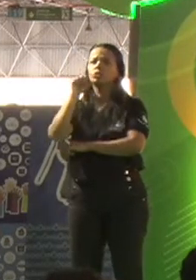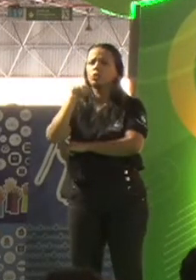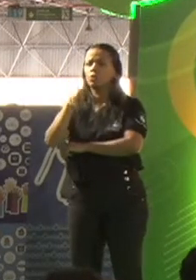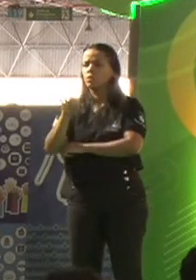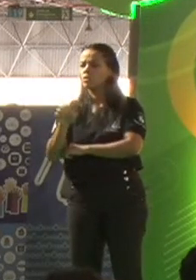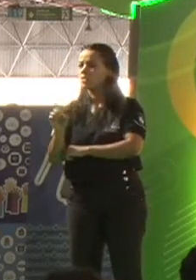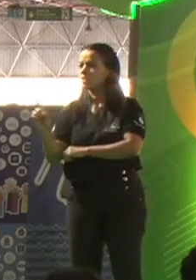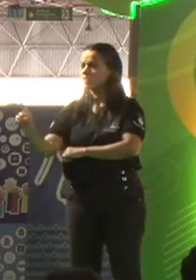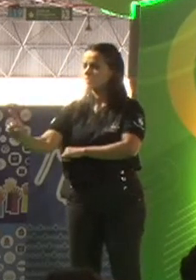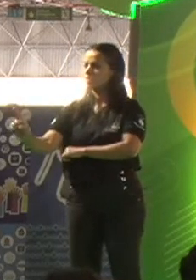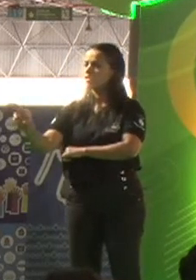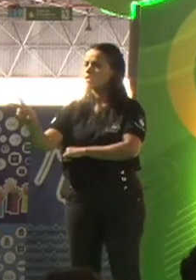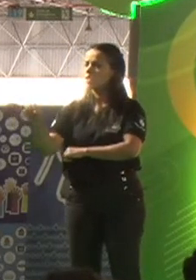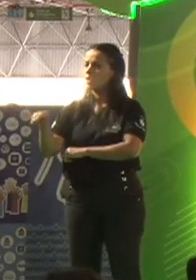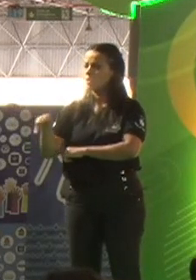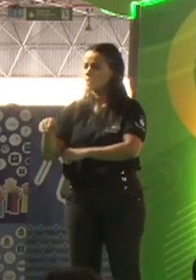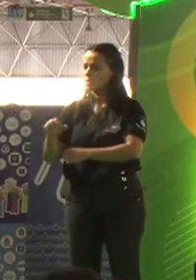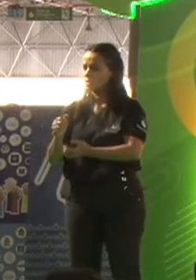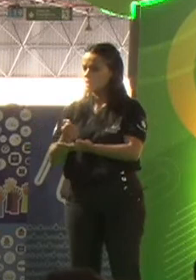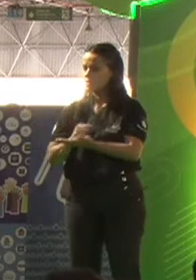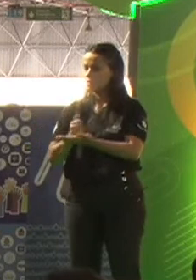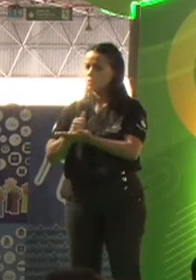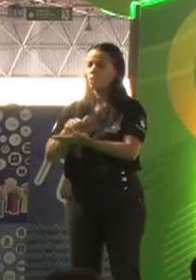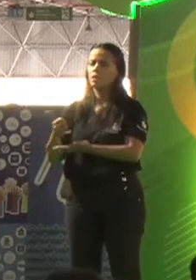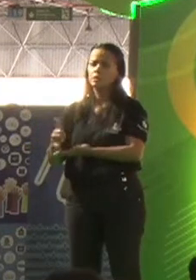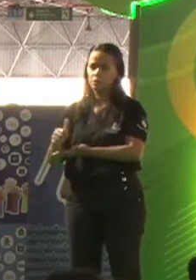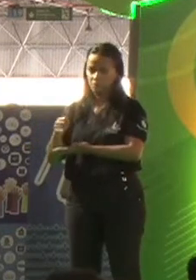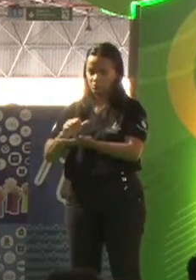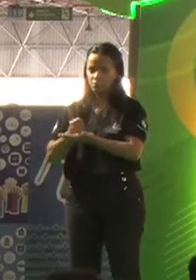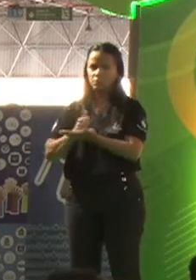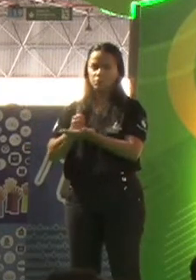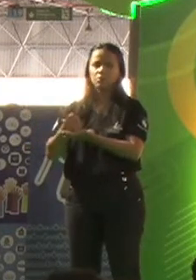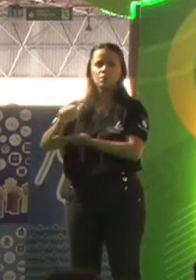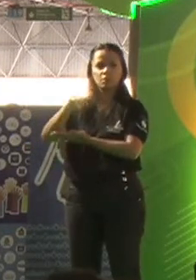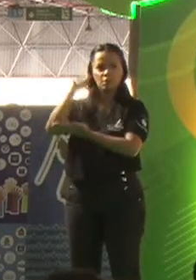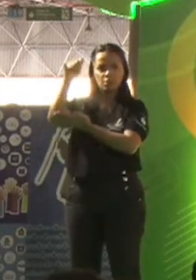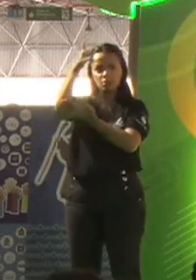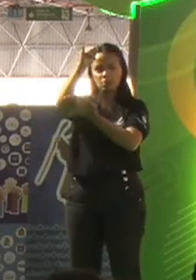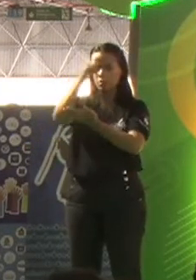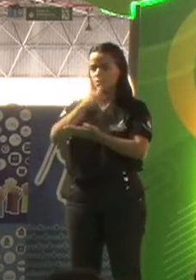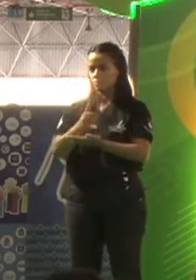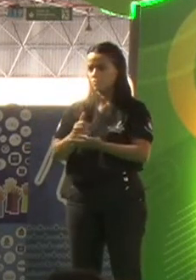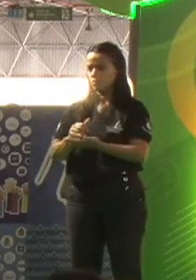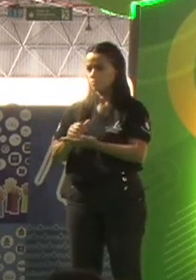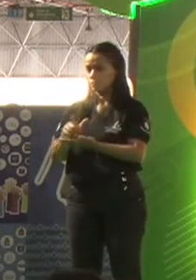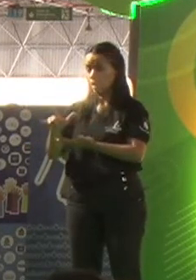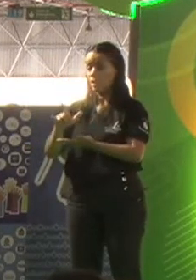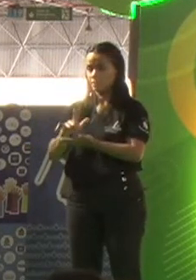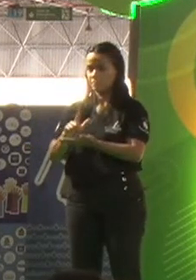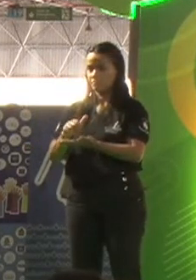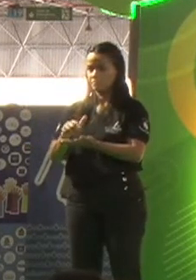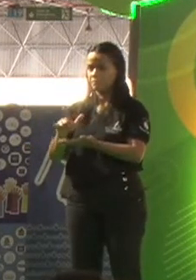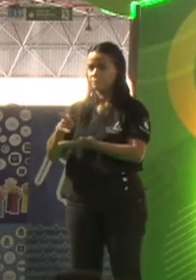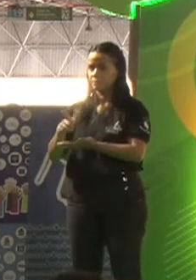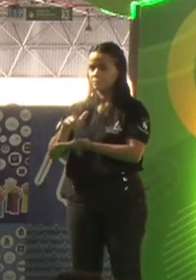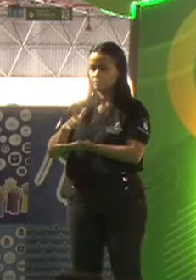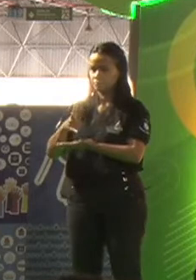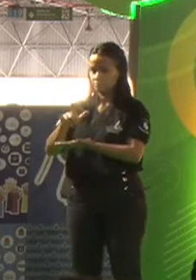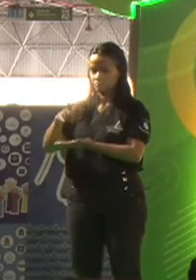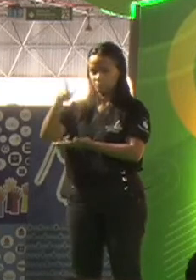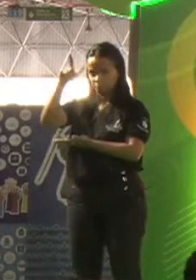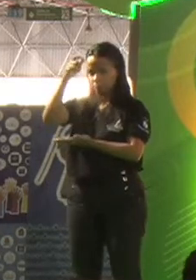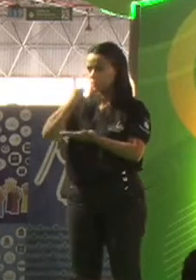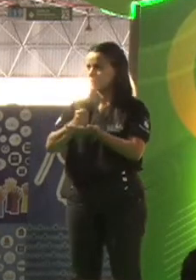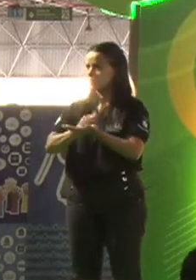antes da gente dizer qual que era o nosso objetivo com as pesquisas com os negócios que iam usar essa tecnologia o que aconteceu foi aquela legislação